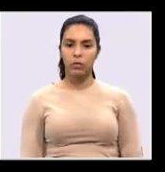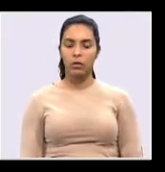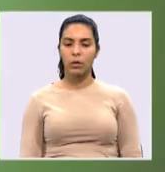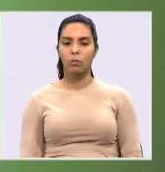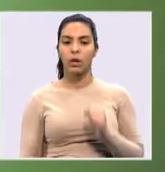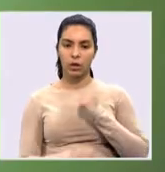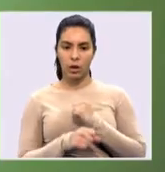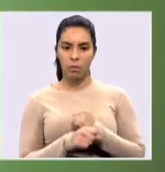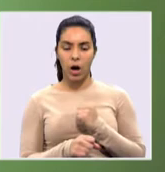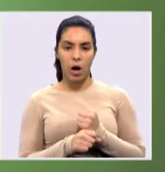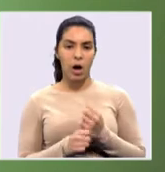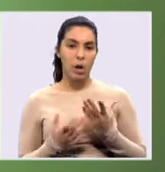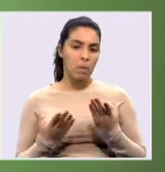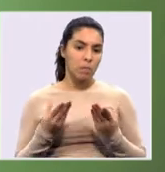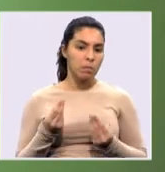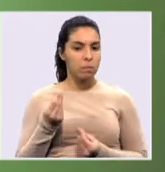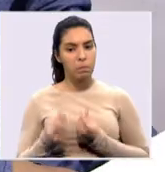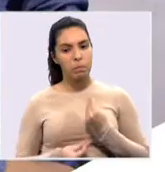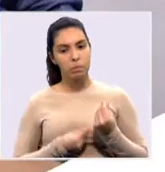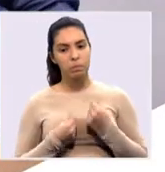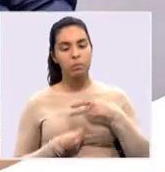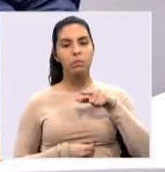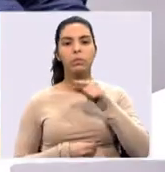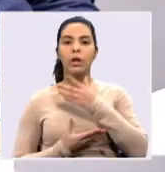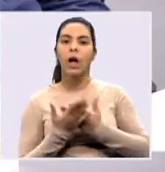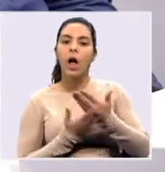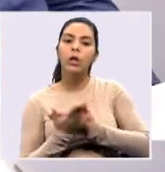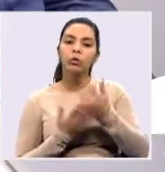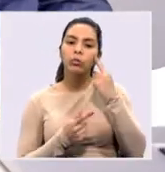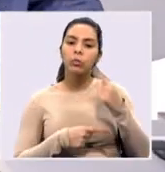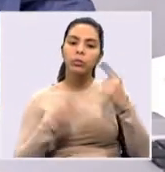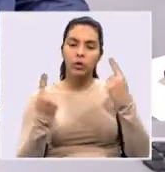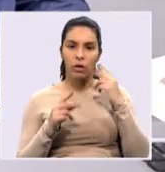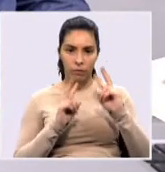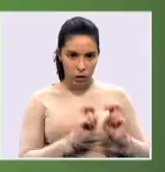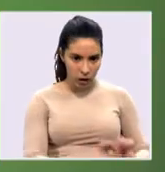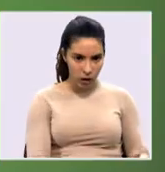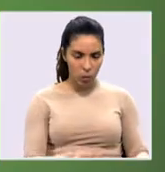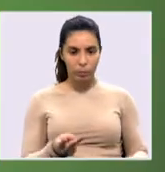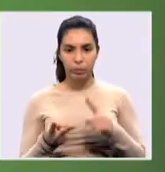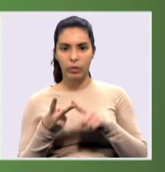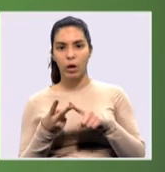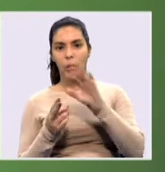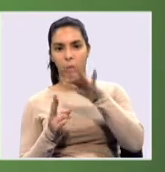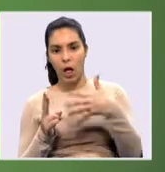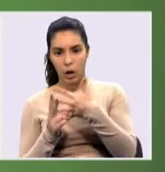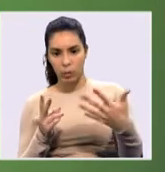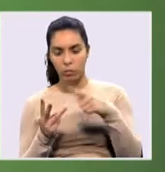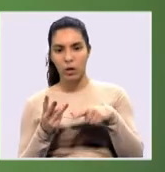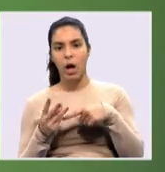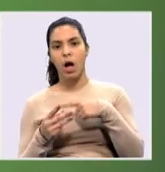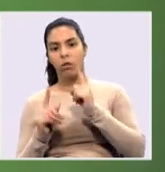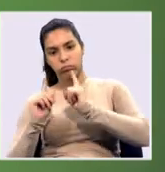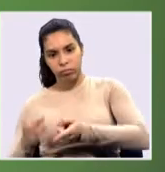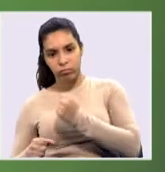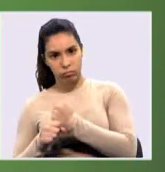Este trabalho, no fundo, é um processo de relações públicas em quatro etapas. Investigação,